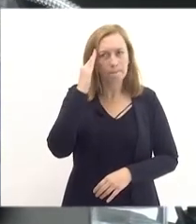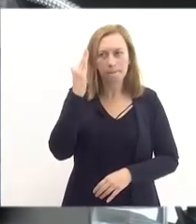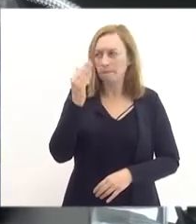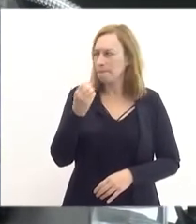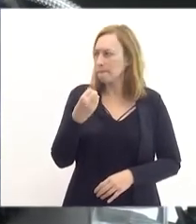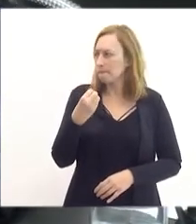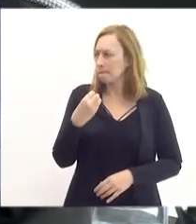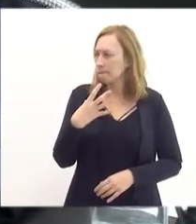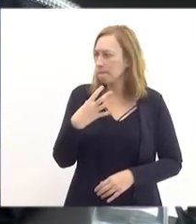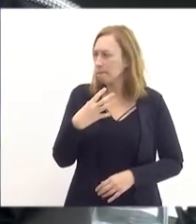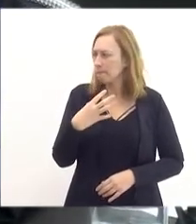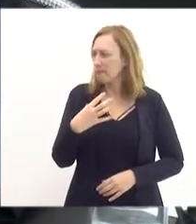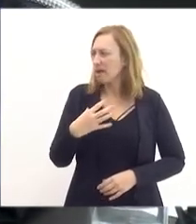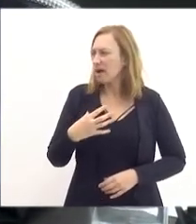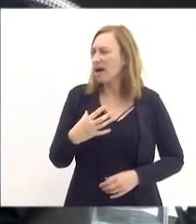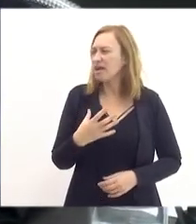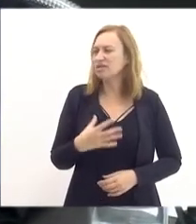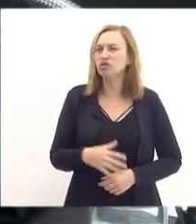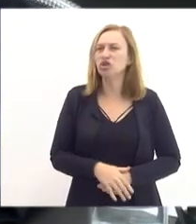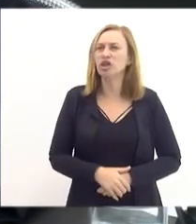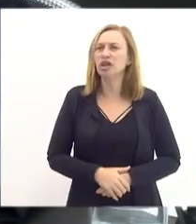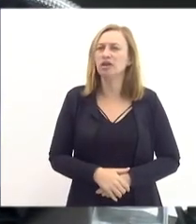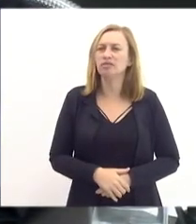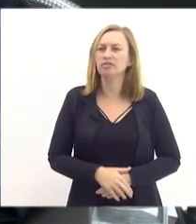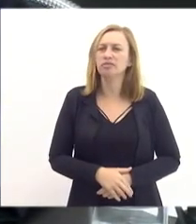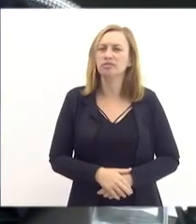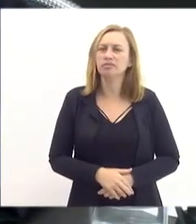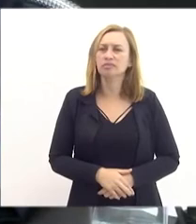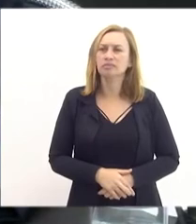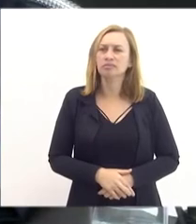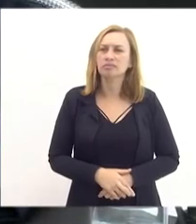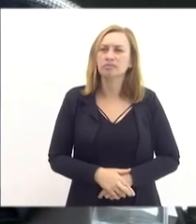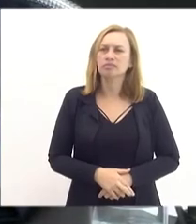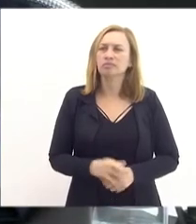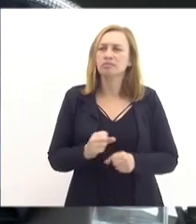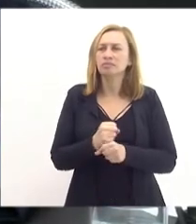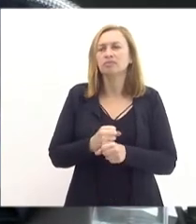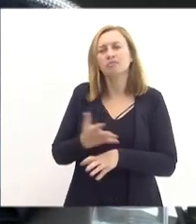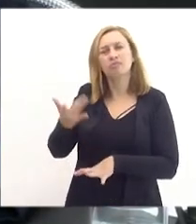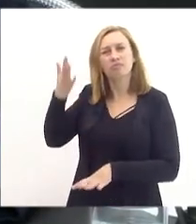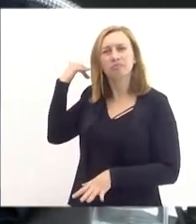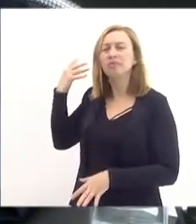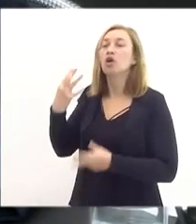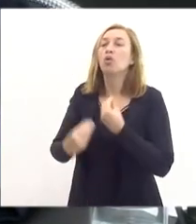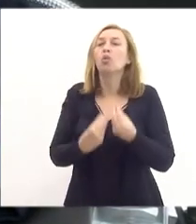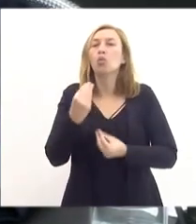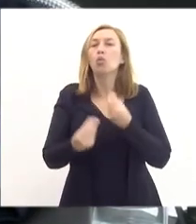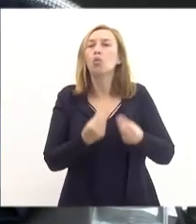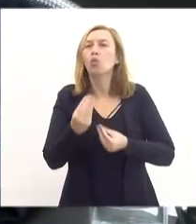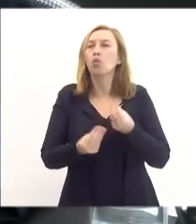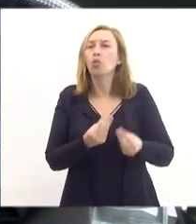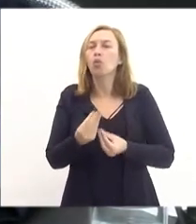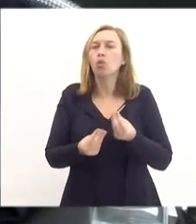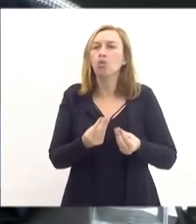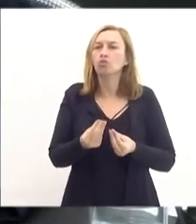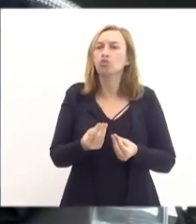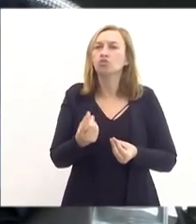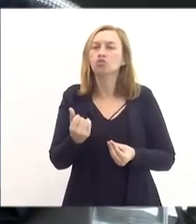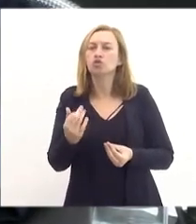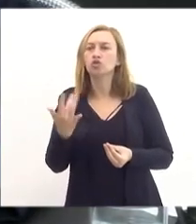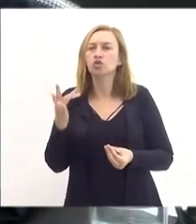o fundo do Rio Previdência, né, sempre foi usado nos anos passados aí como caixa do Tesouro,